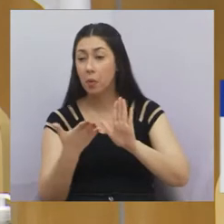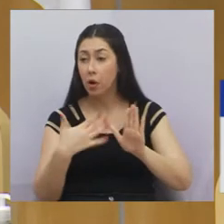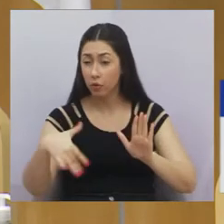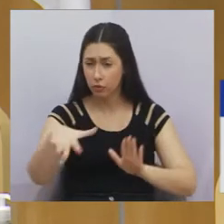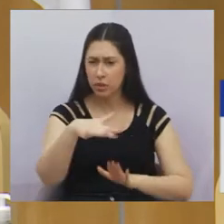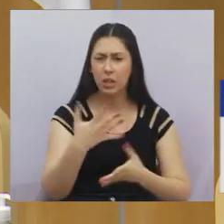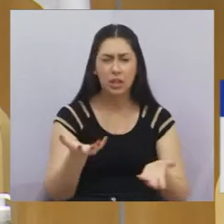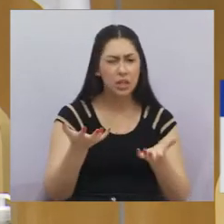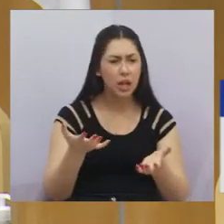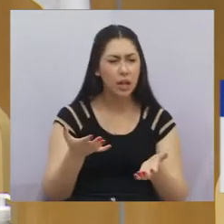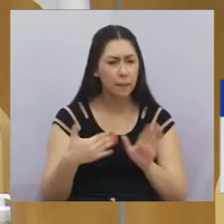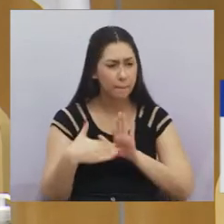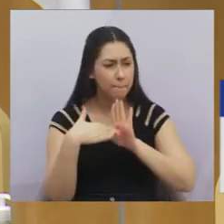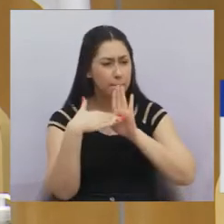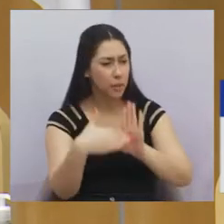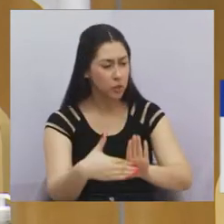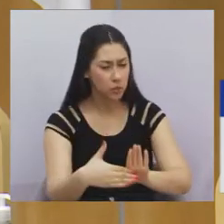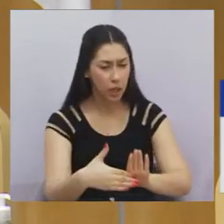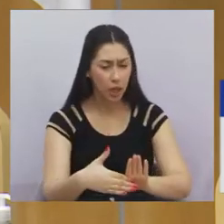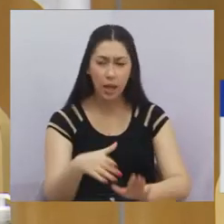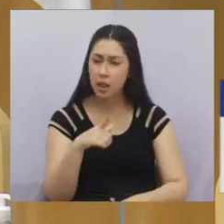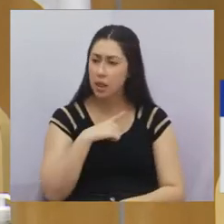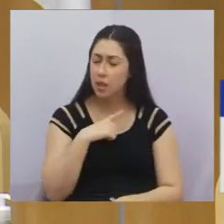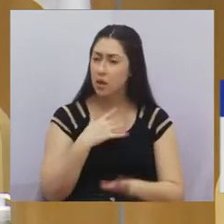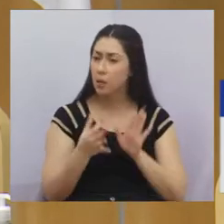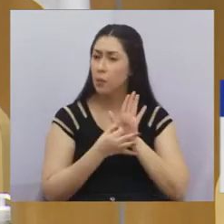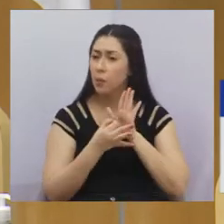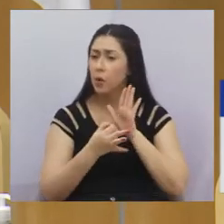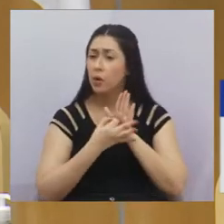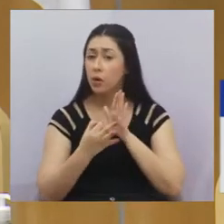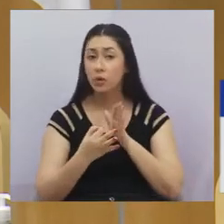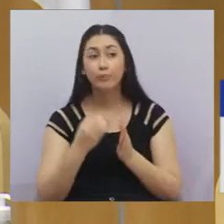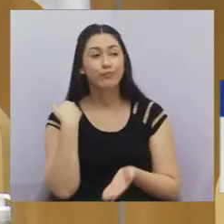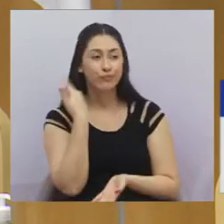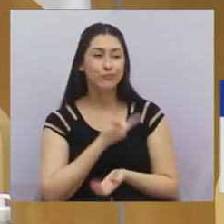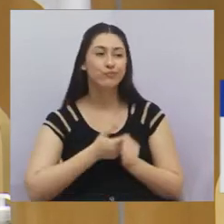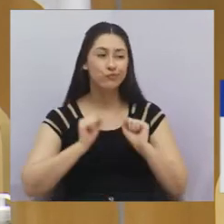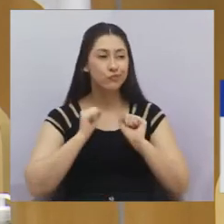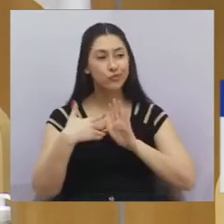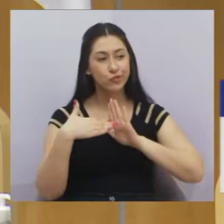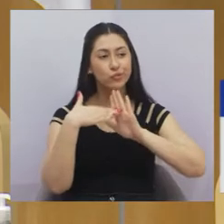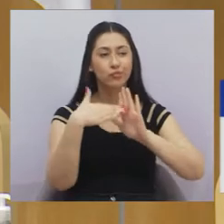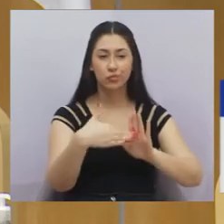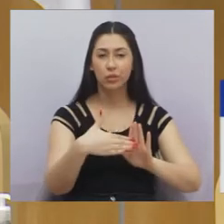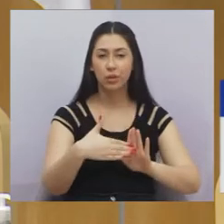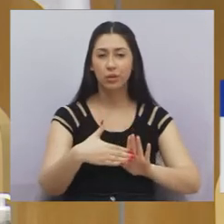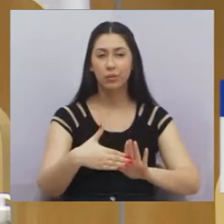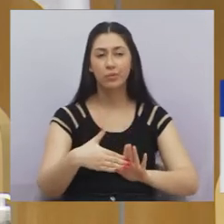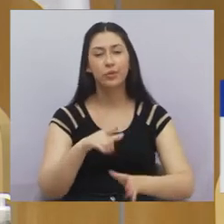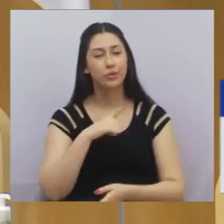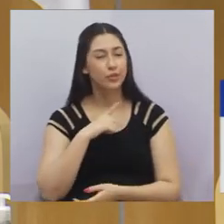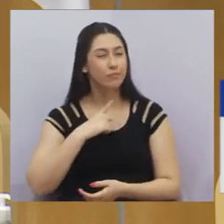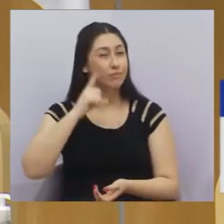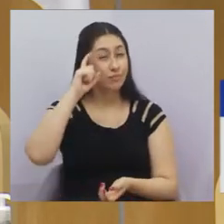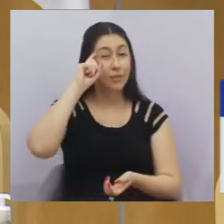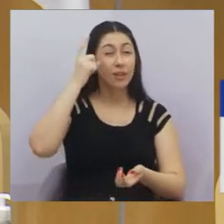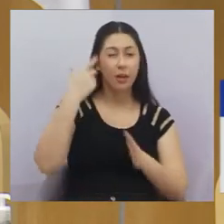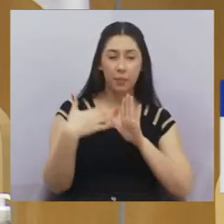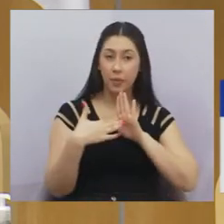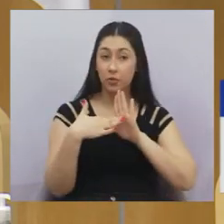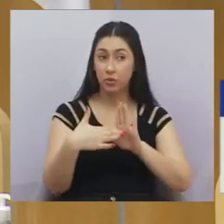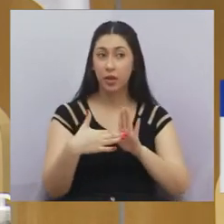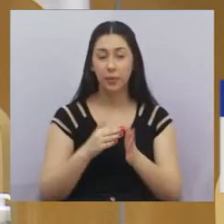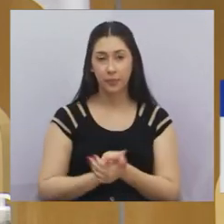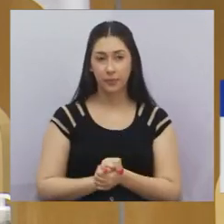têm algo, os Republicanos têm alguma coisa para contribuir, e nós tínhamos sim, nós tínhamos muitas coisas para contribuir,